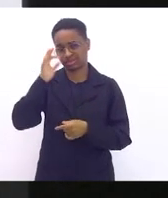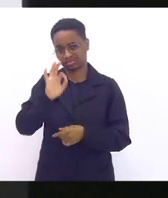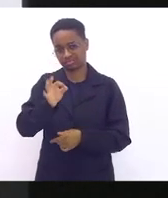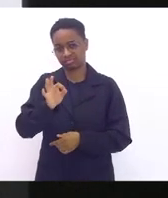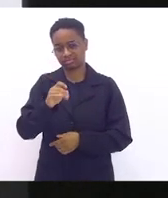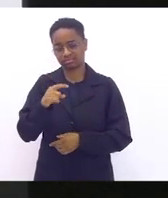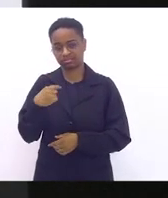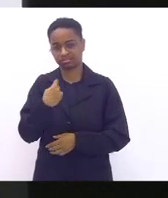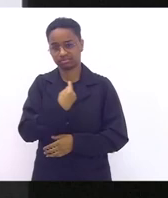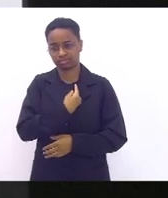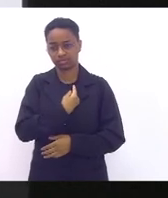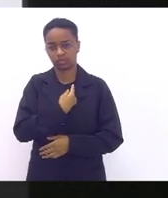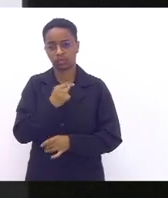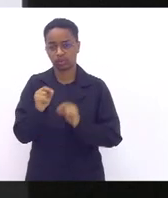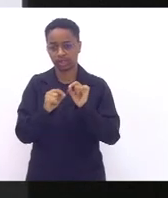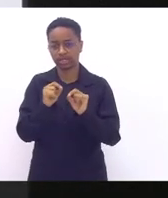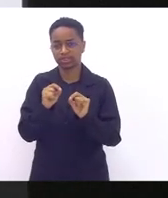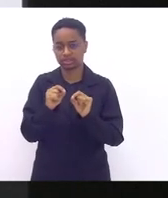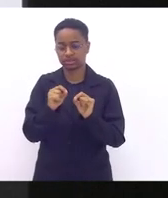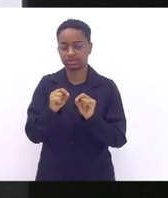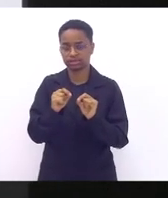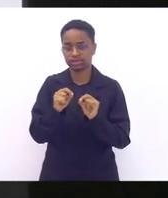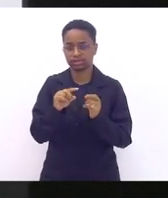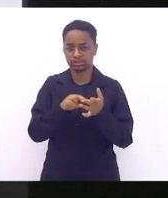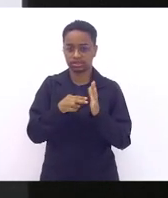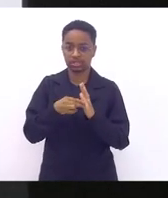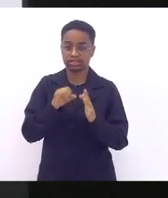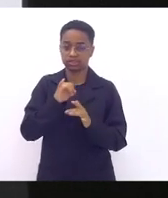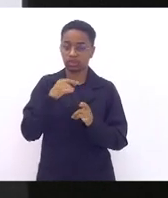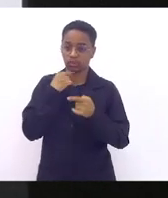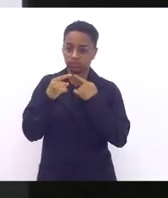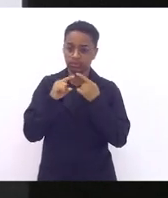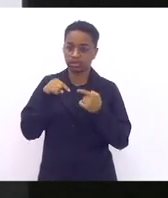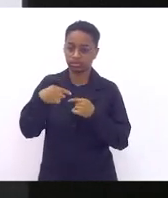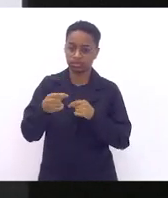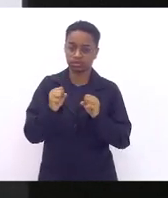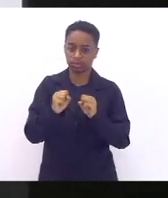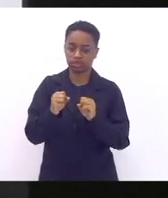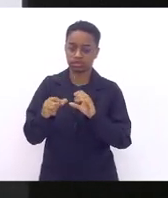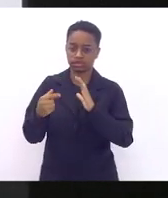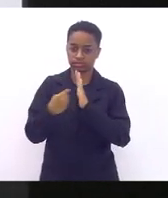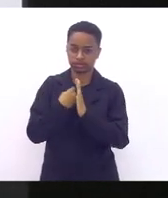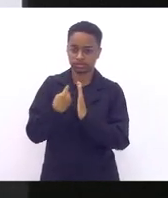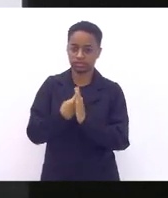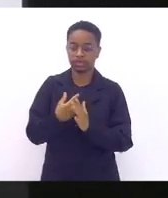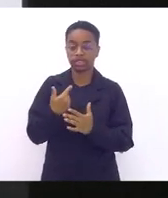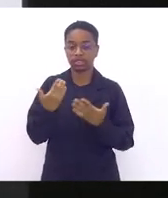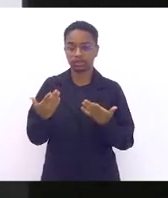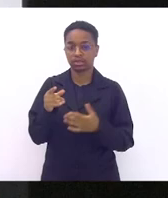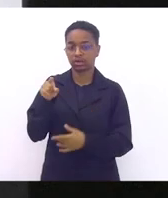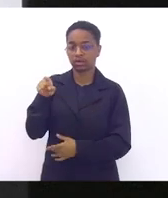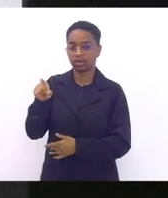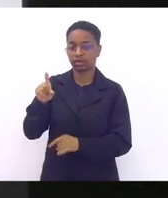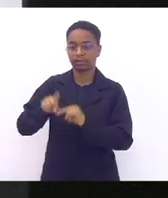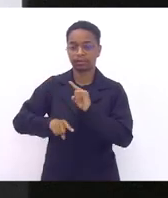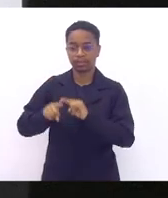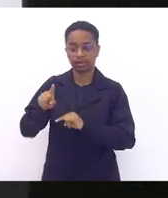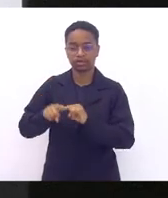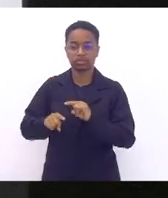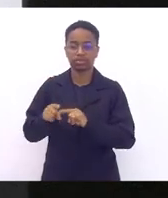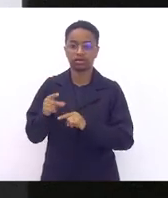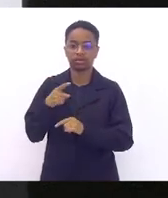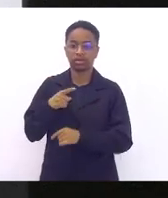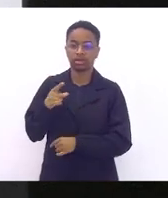está... O que é isso, né? Se tiver dúvida, depois a gente posta. Eu vou correr. Então, esse aqui foram os